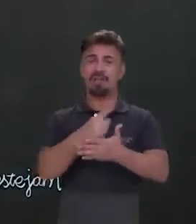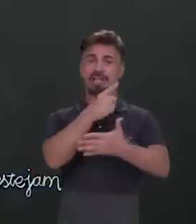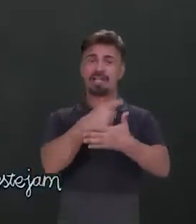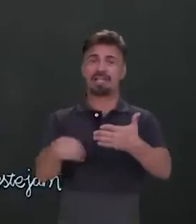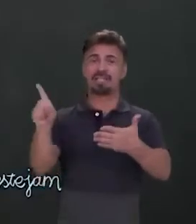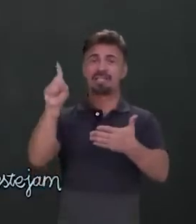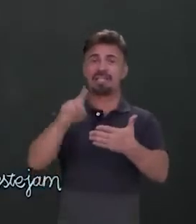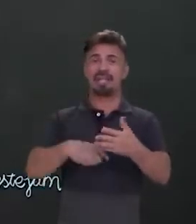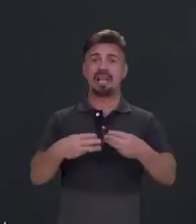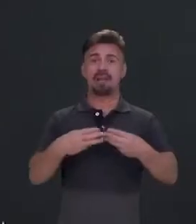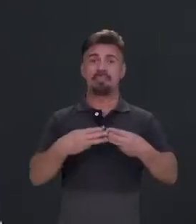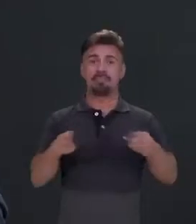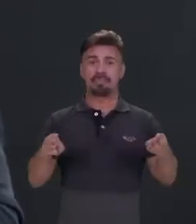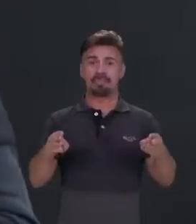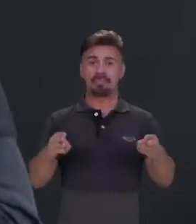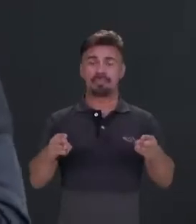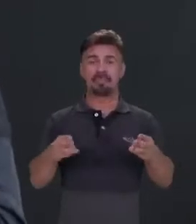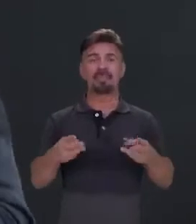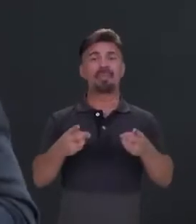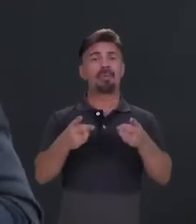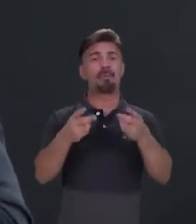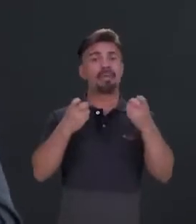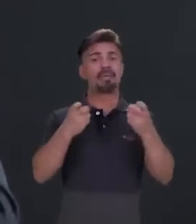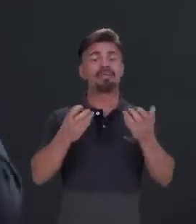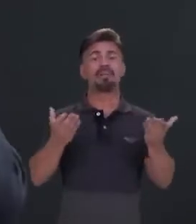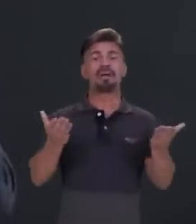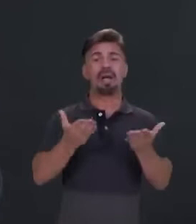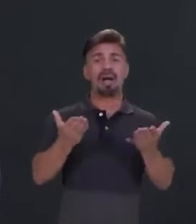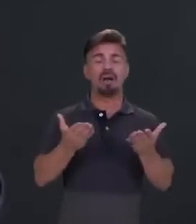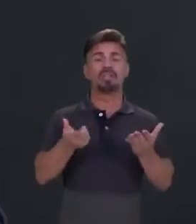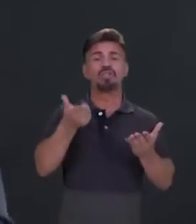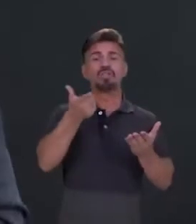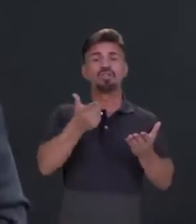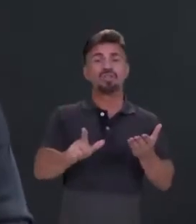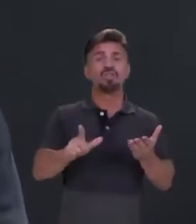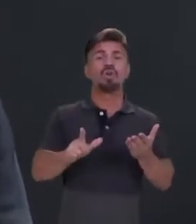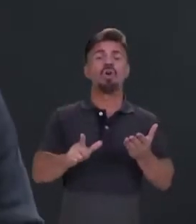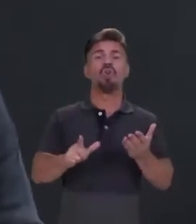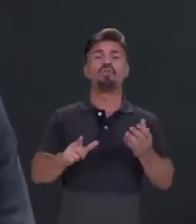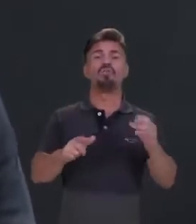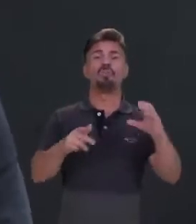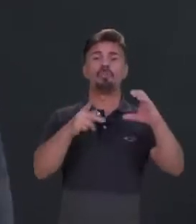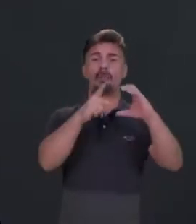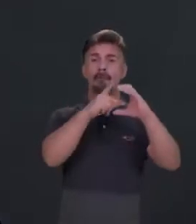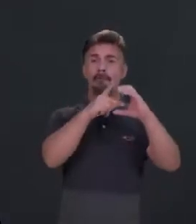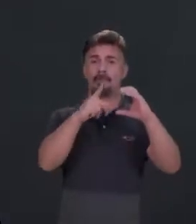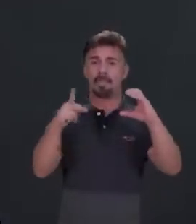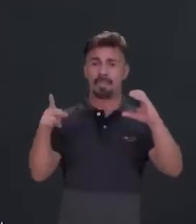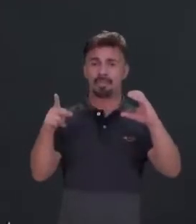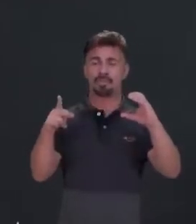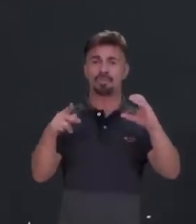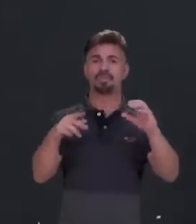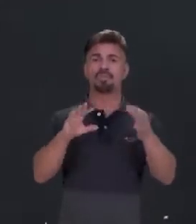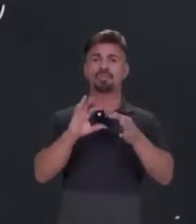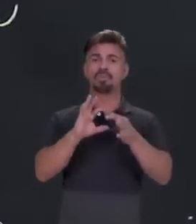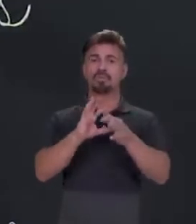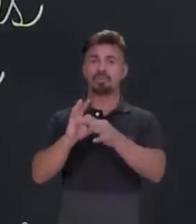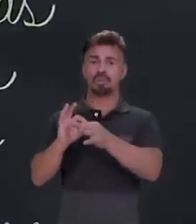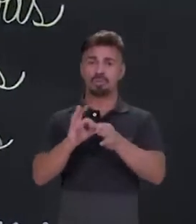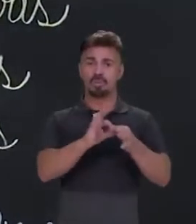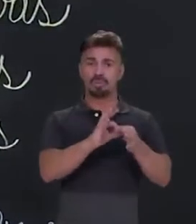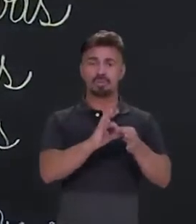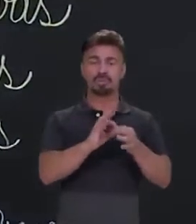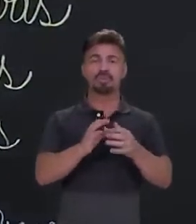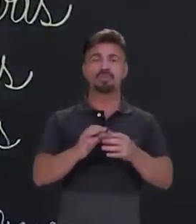minha matrícula. Perceba que agora nós temos novamente um período composto. No entanto,